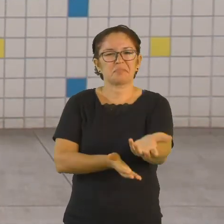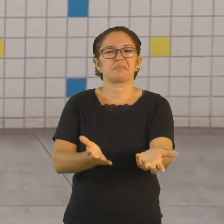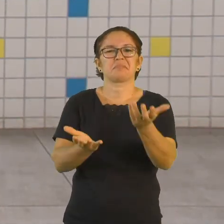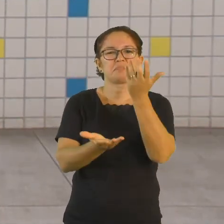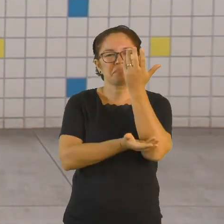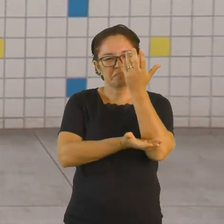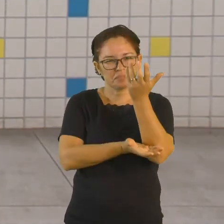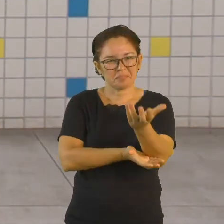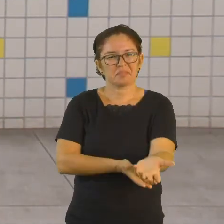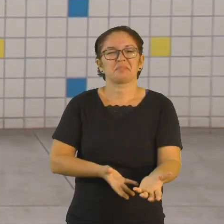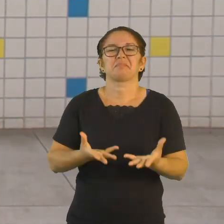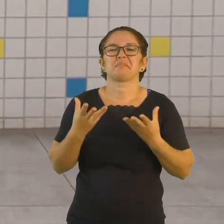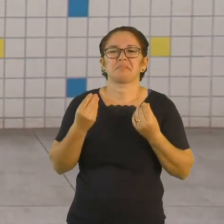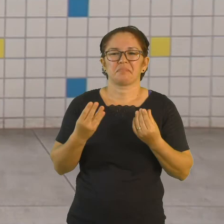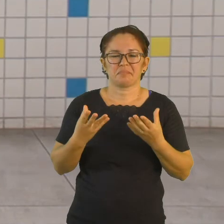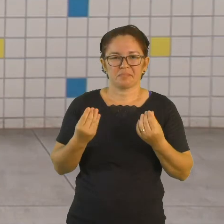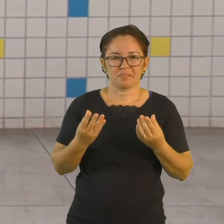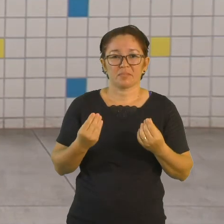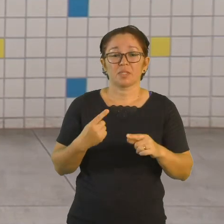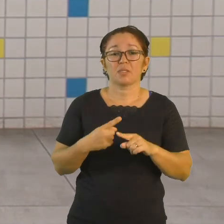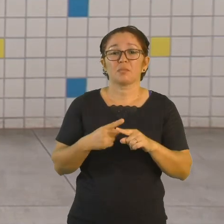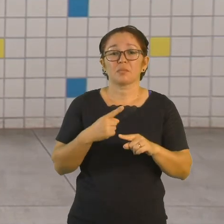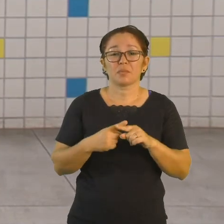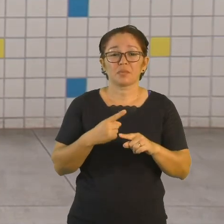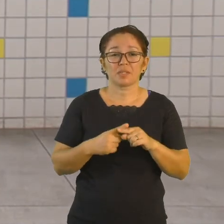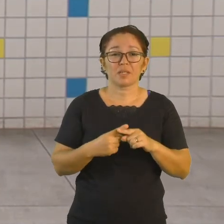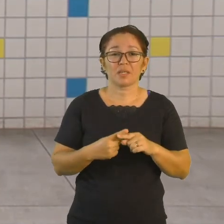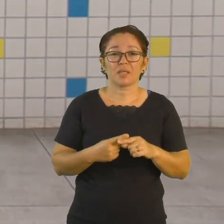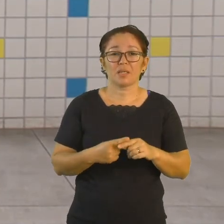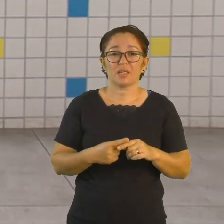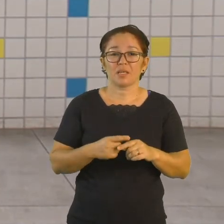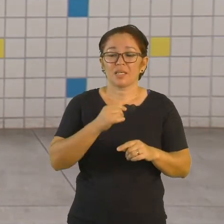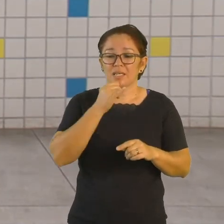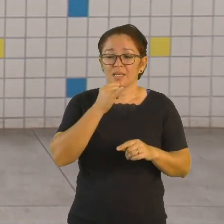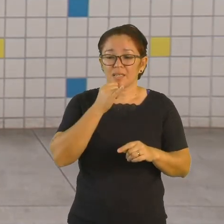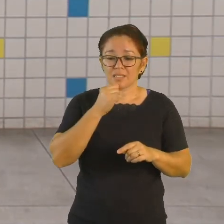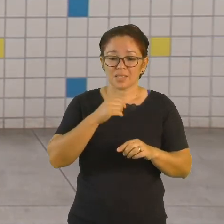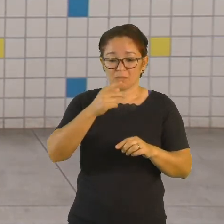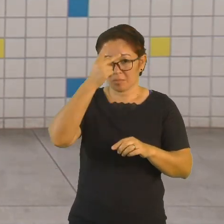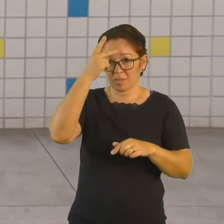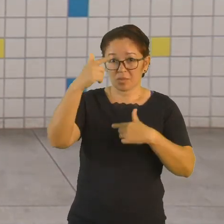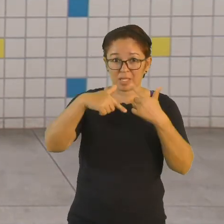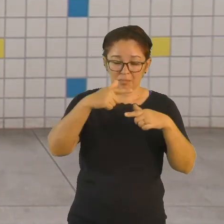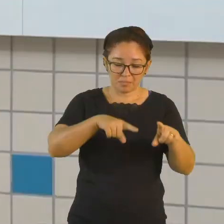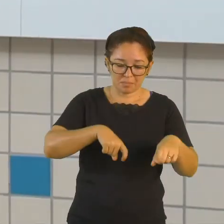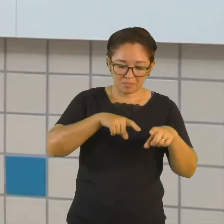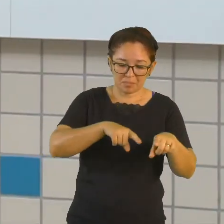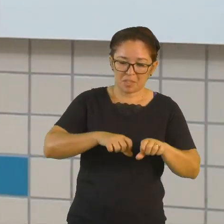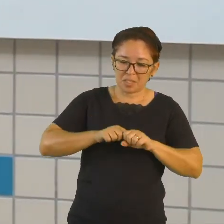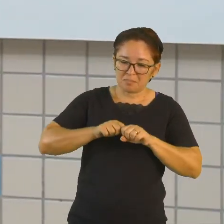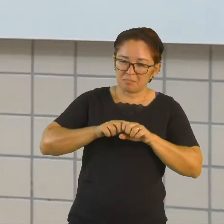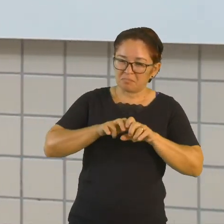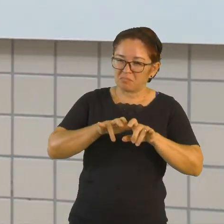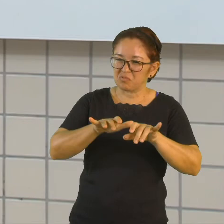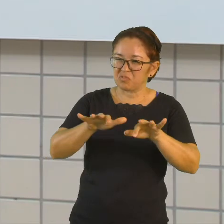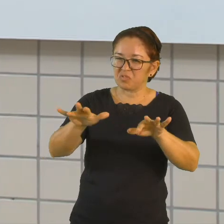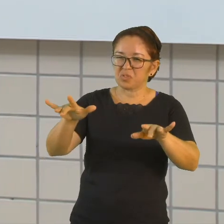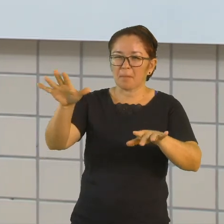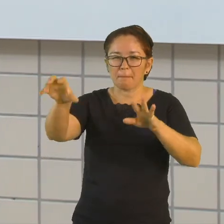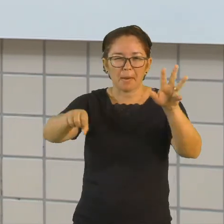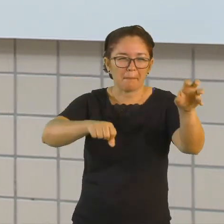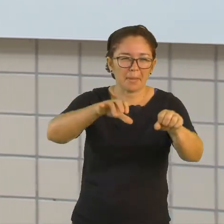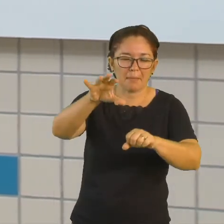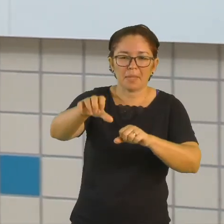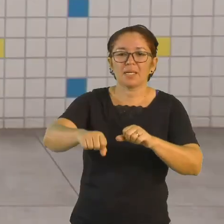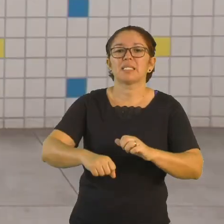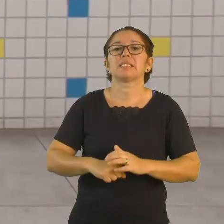do que chamamos fronteiras agrícolas. Então, o que é fronteiras agrícolas? Fronteiras